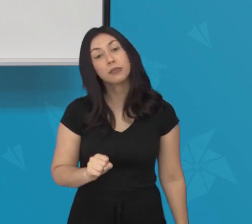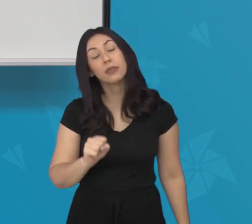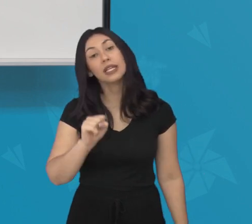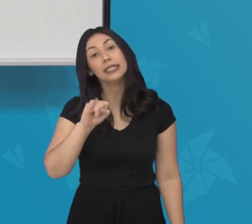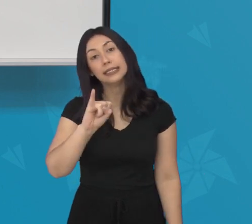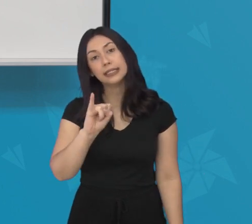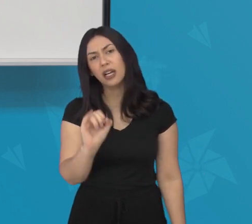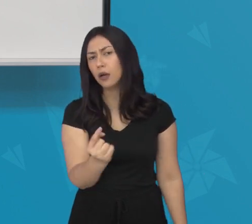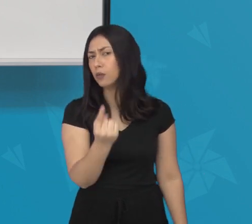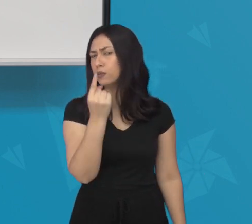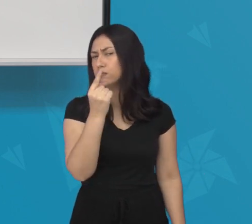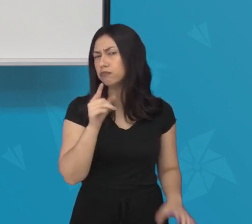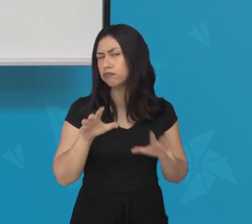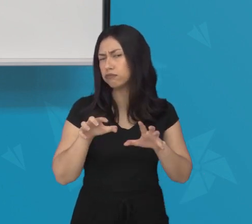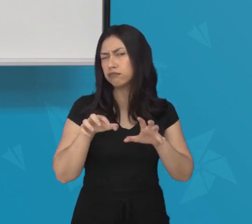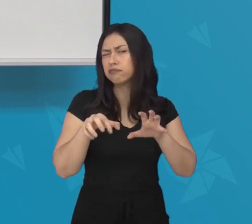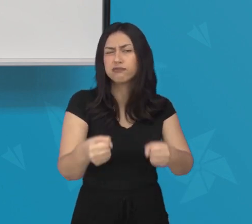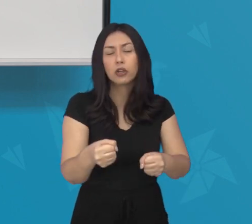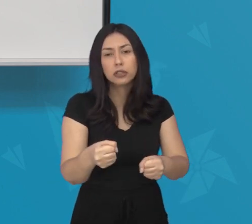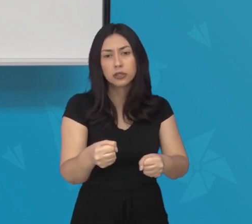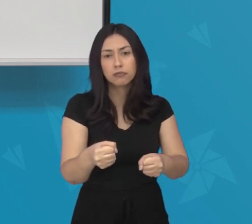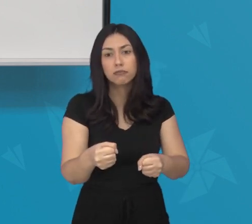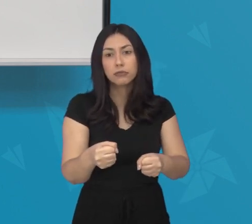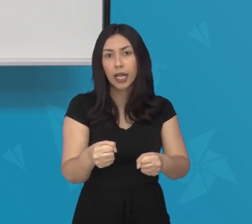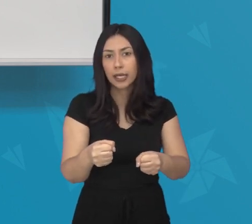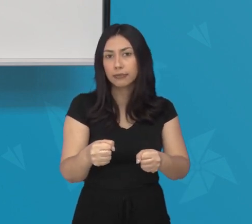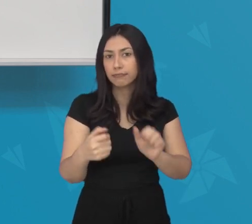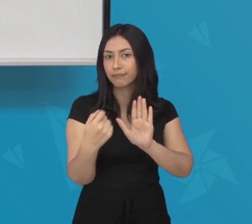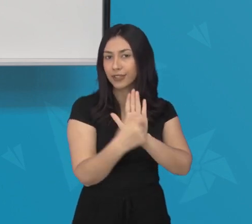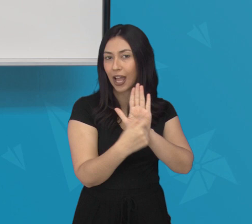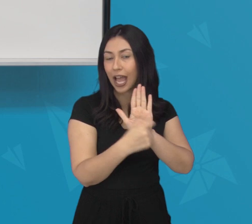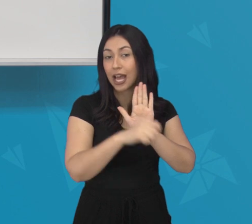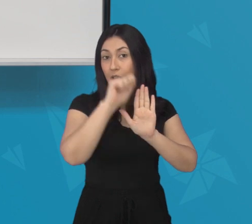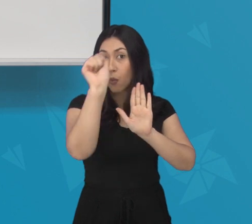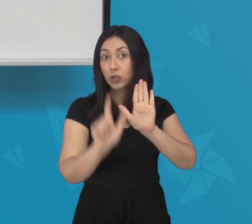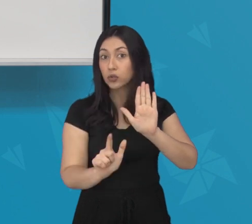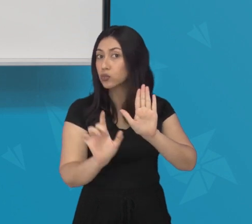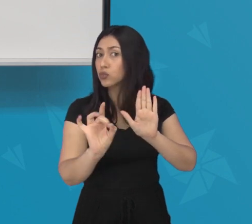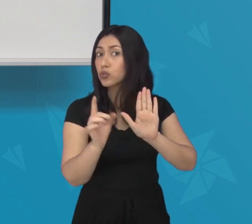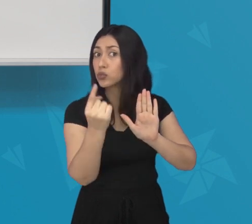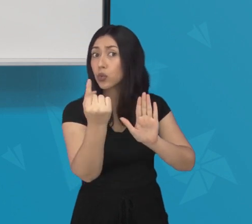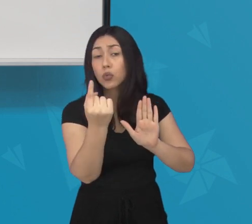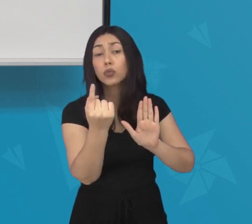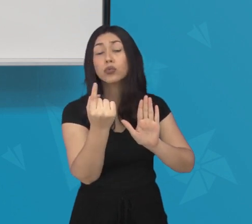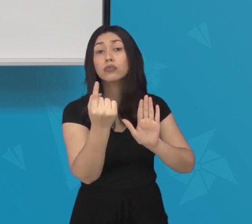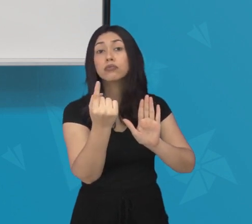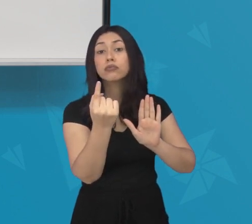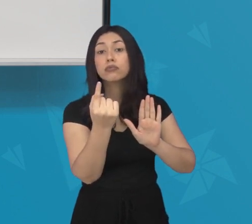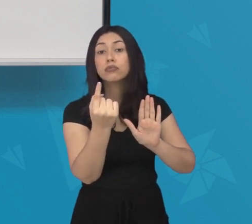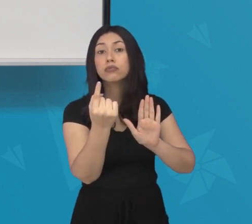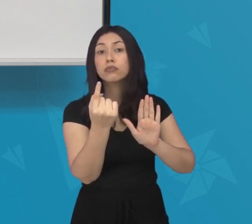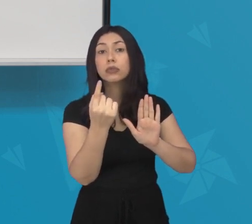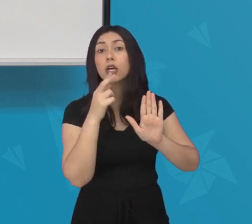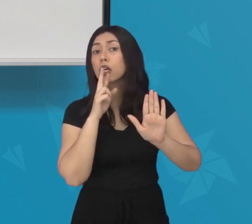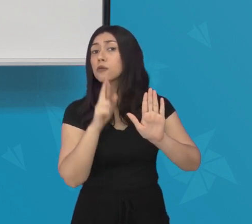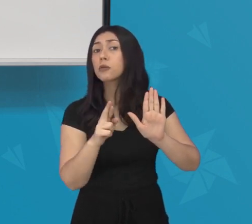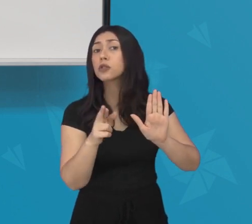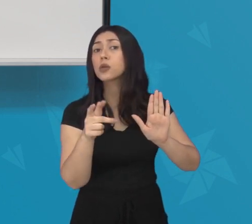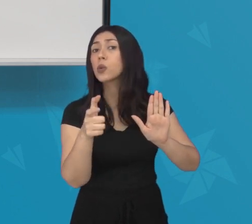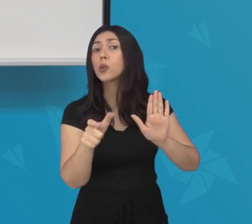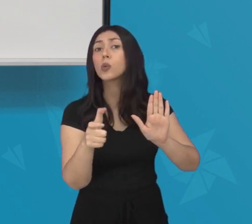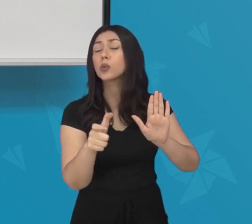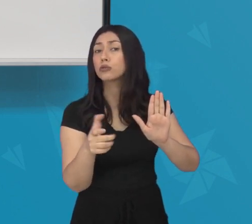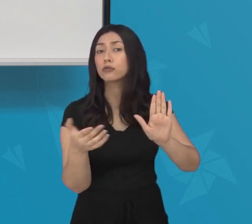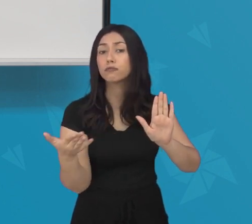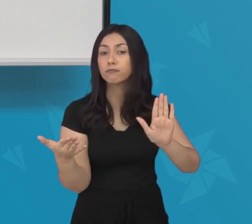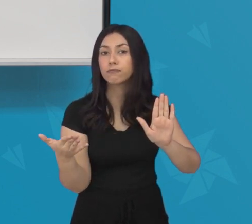tenho apenas uma força em azul atuando nesse corpo, apenas uma força, para onde vai estar a minha resultante? A